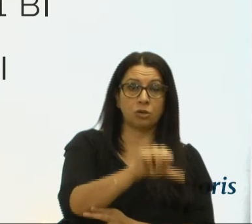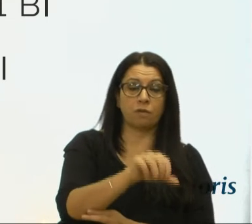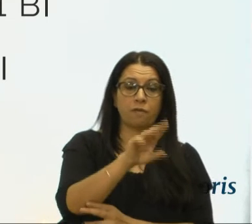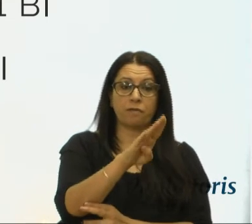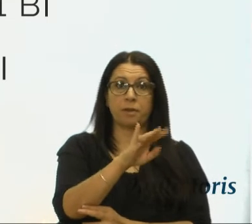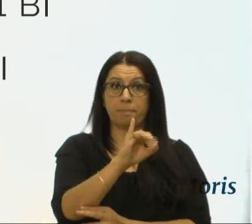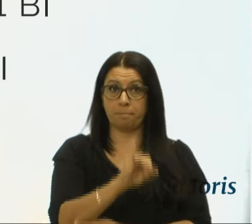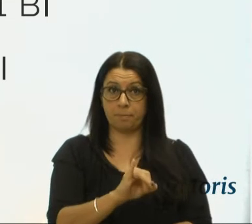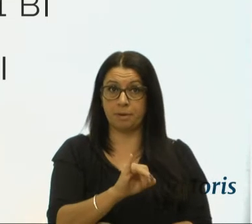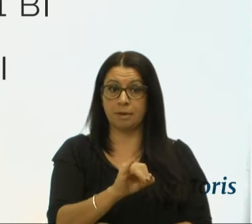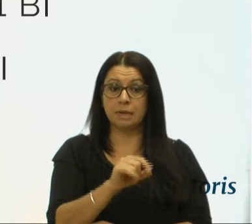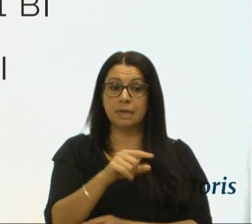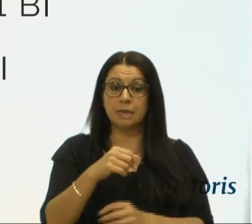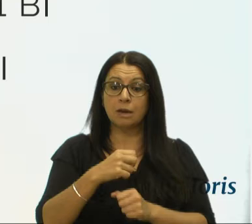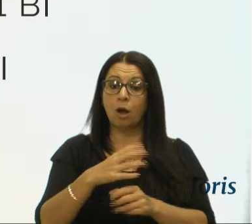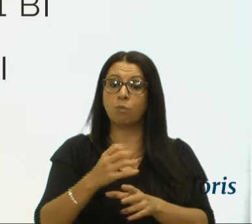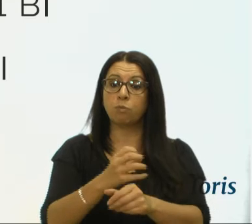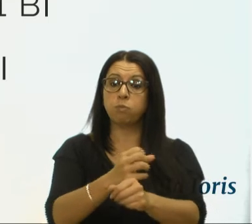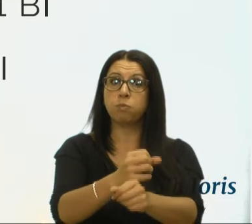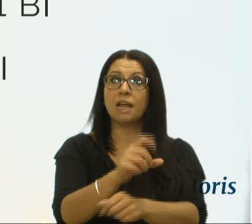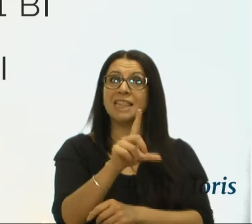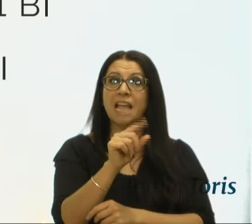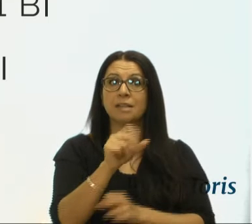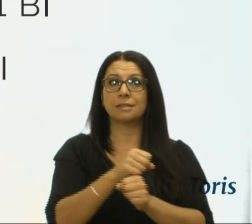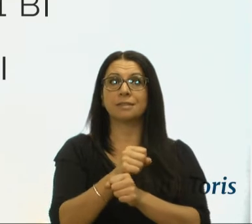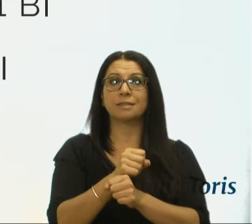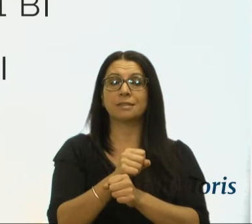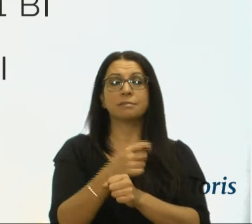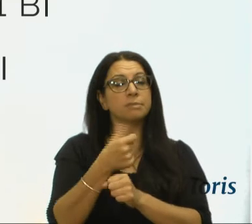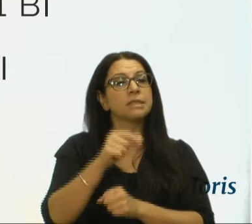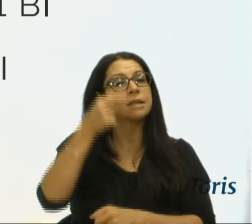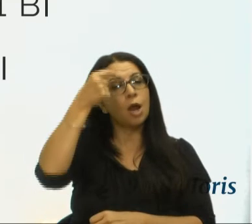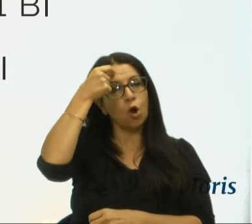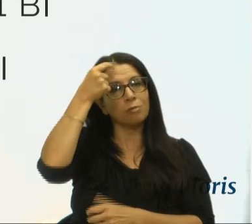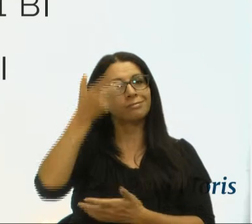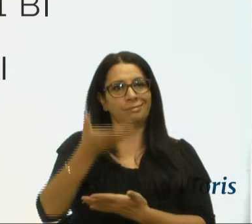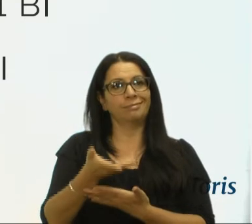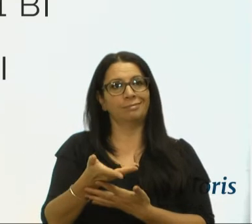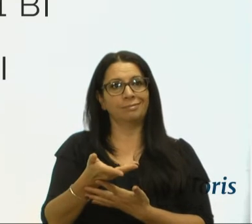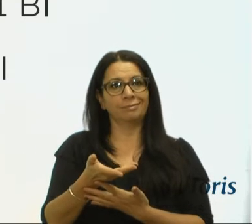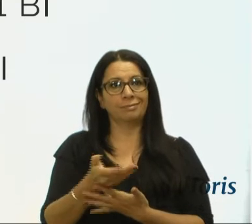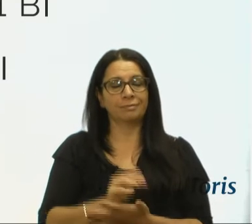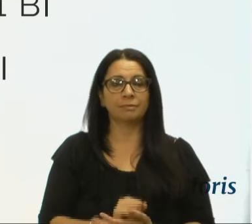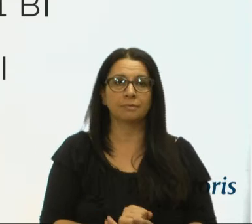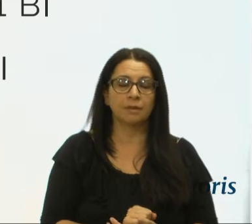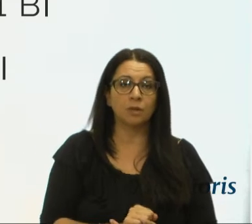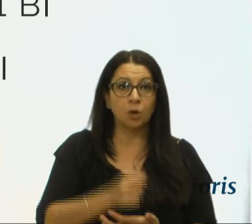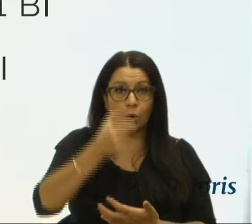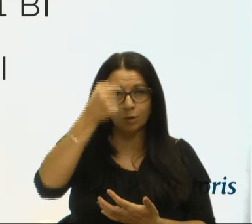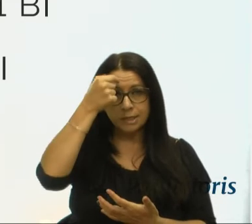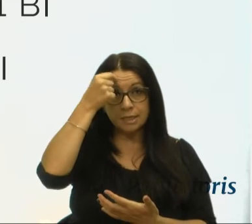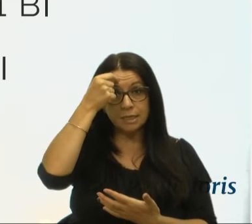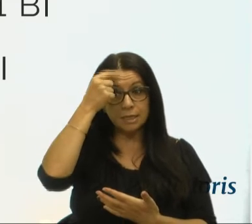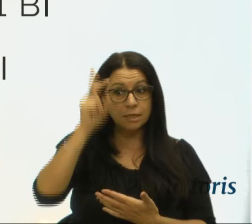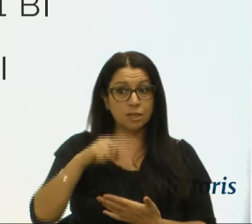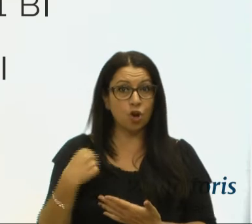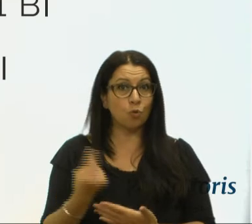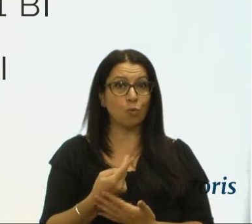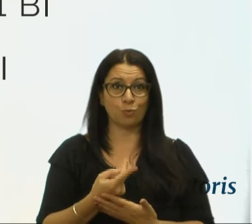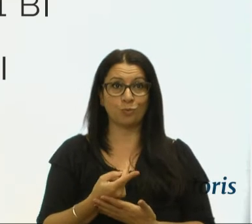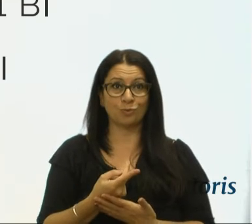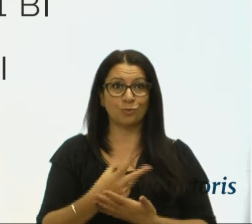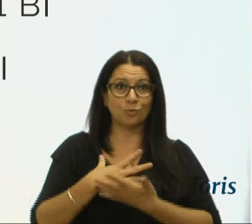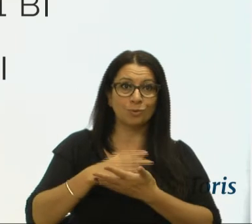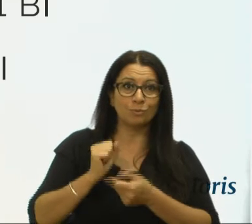bilhões em 10 anos. Então, isso precisa ser consciente, né? Consciência nossa, para a